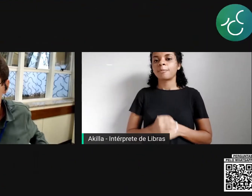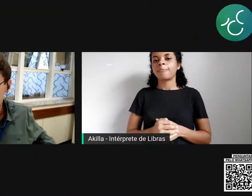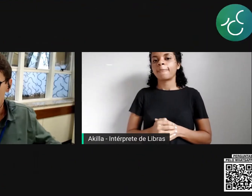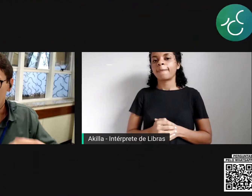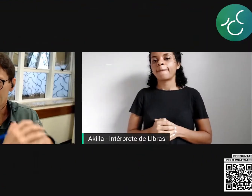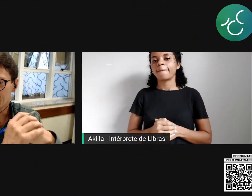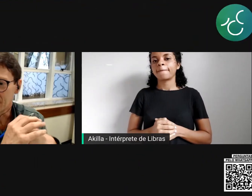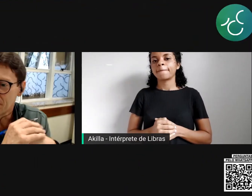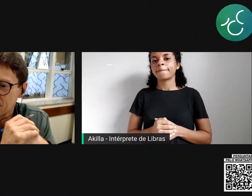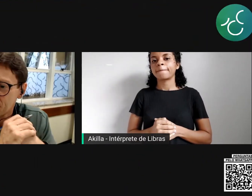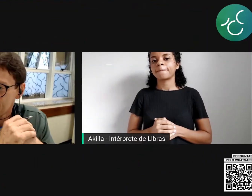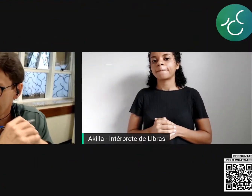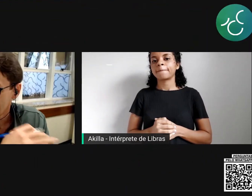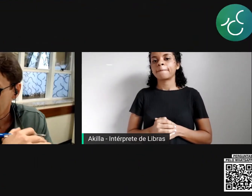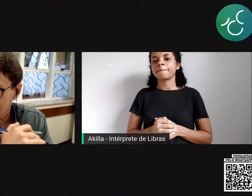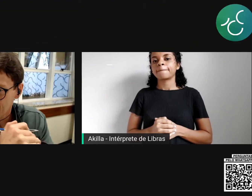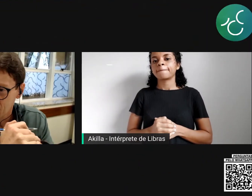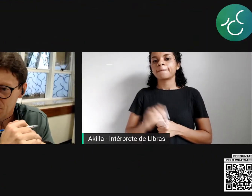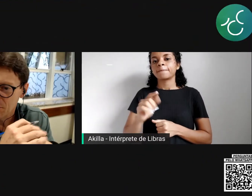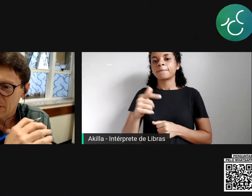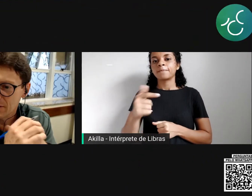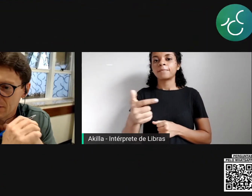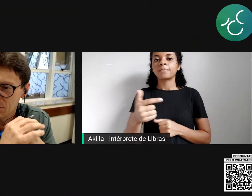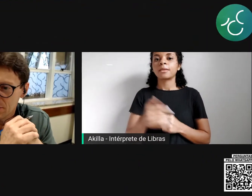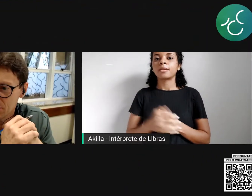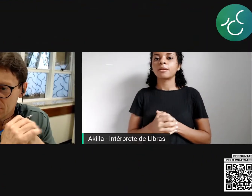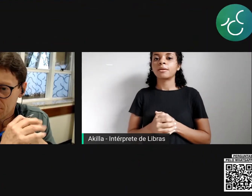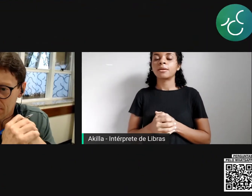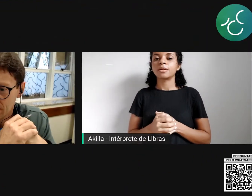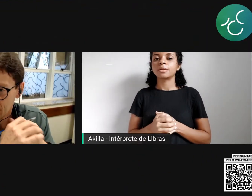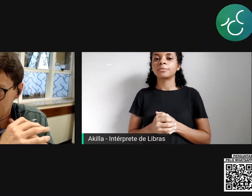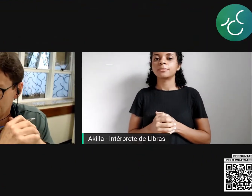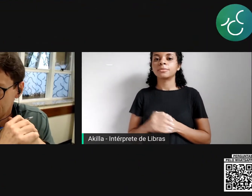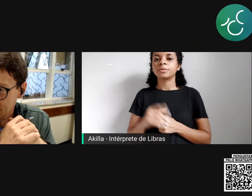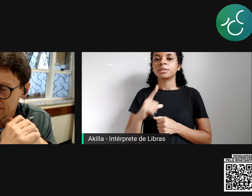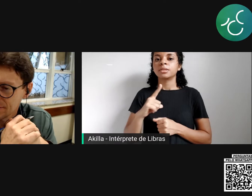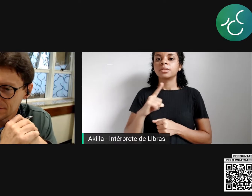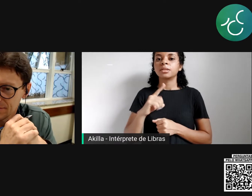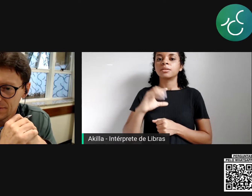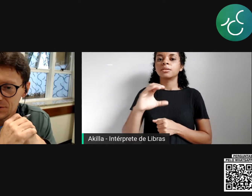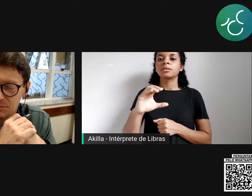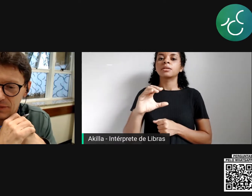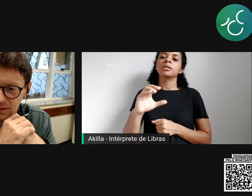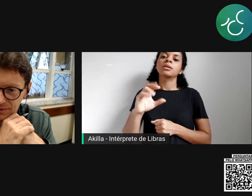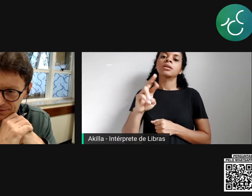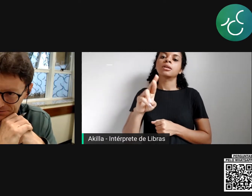Na sequência, eu vou chamar aqui o Christian Breiner, que é